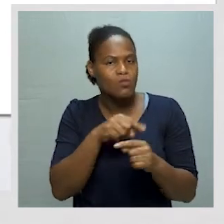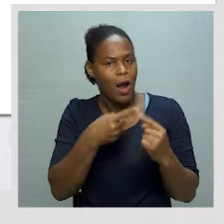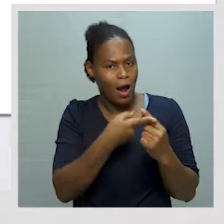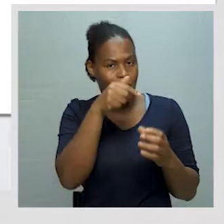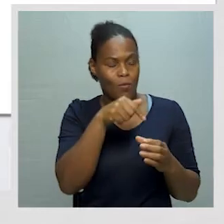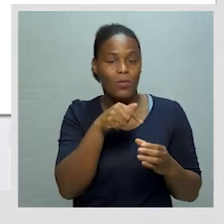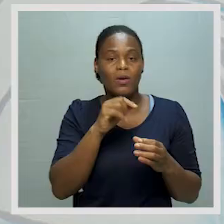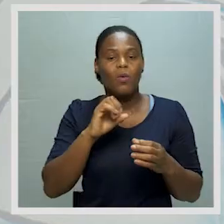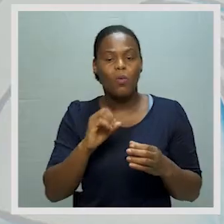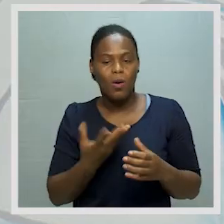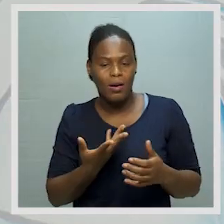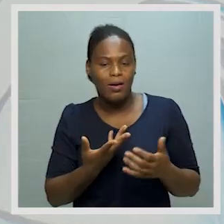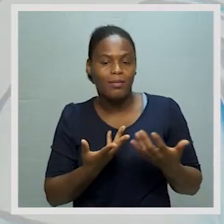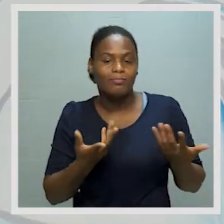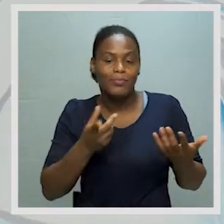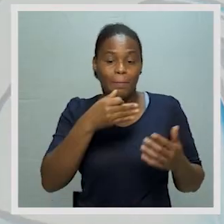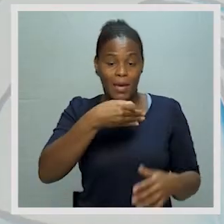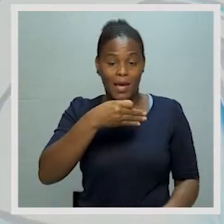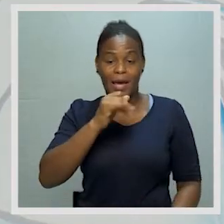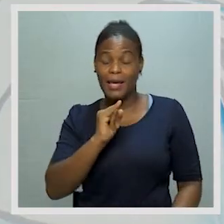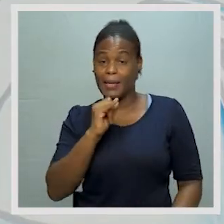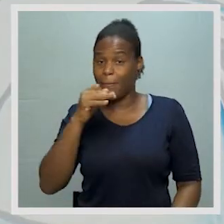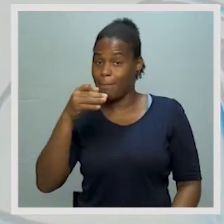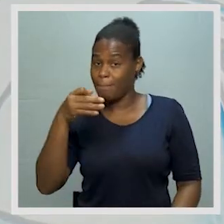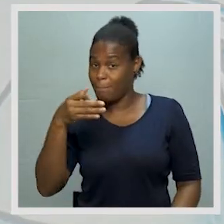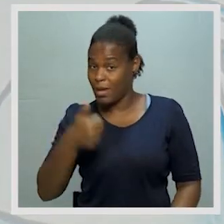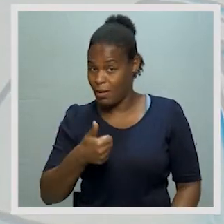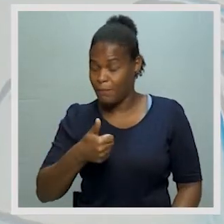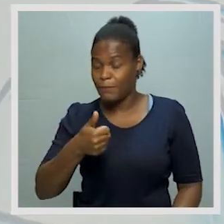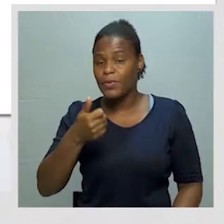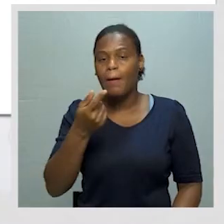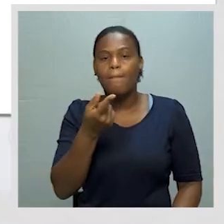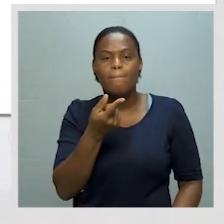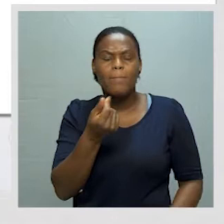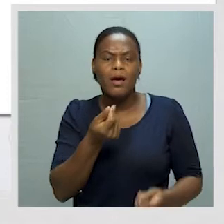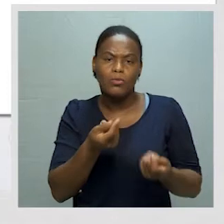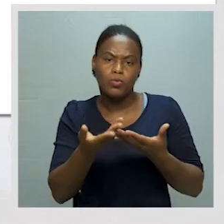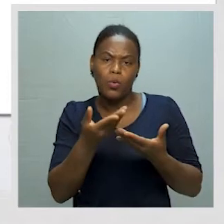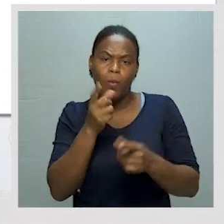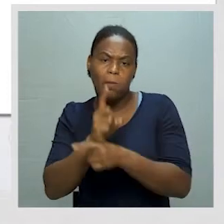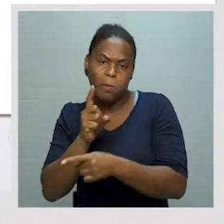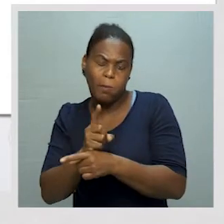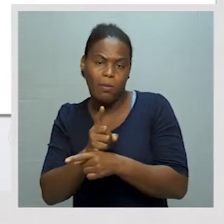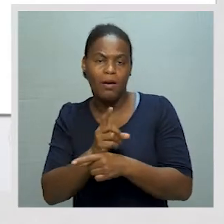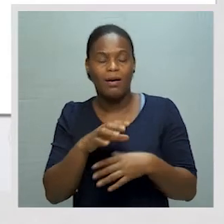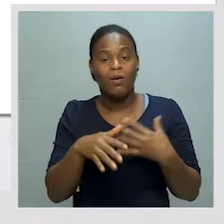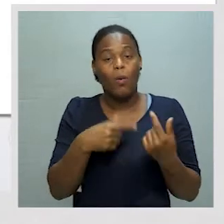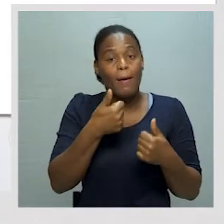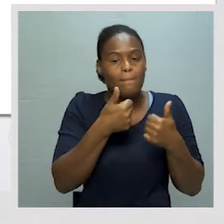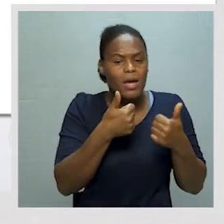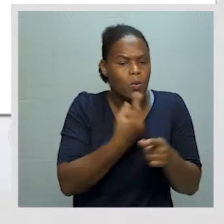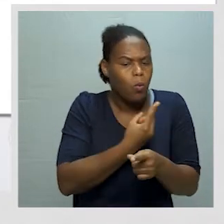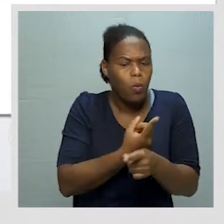ano. Enquanto que PIB a preços constantes, quando os bens e serviços produzidos